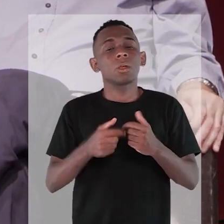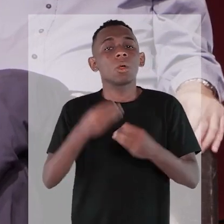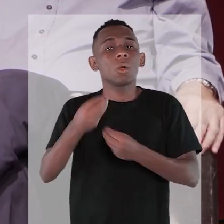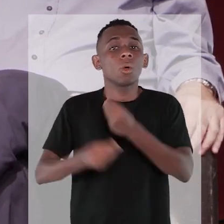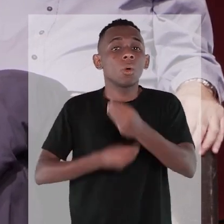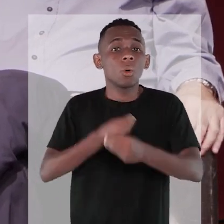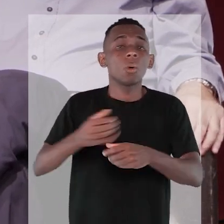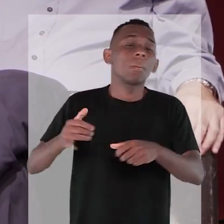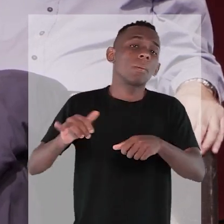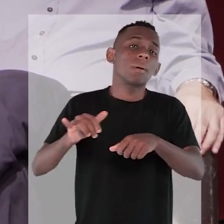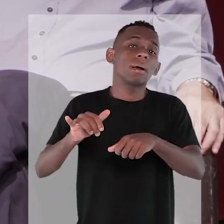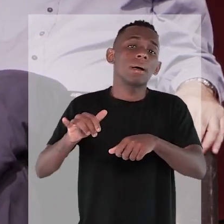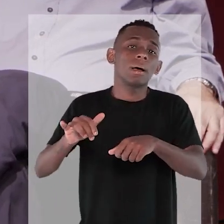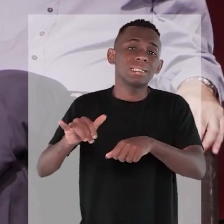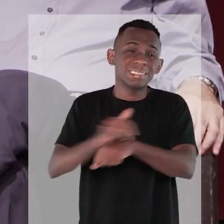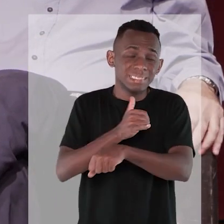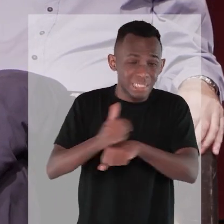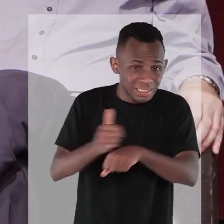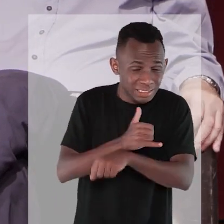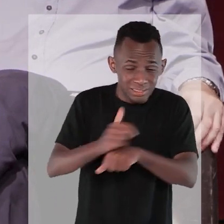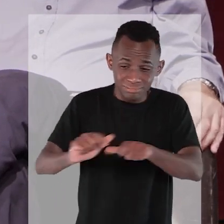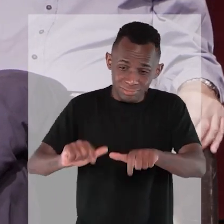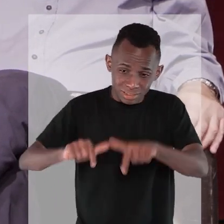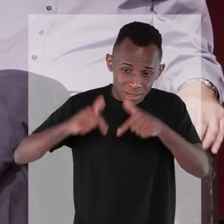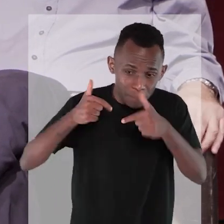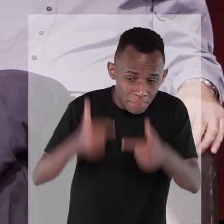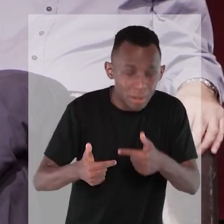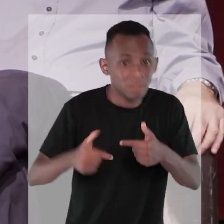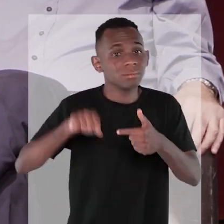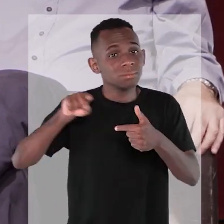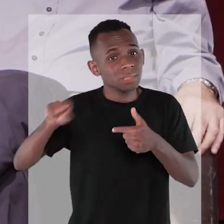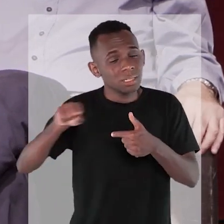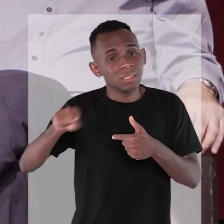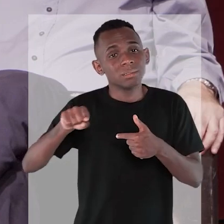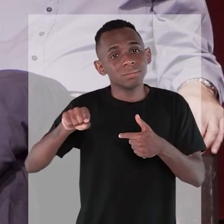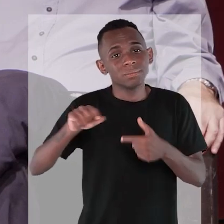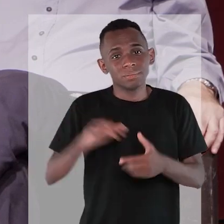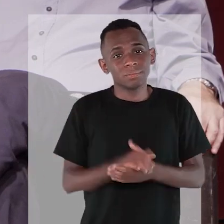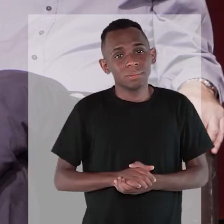ele entendeu que ele reveste de maneira quase